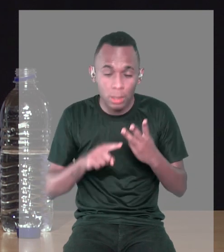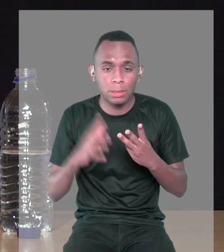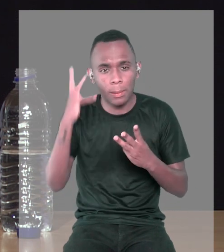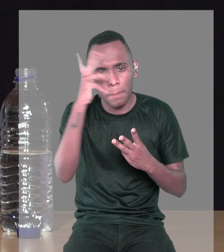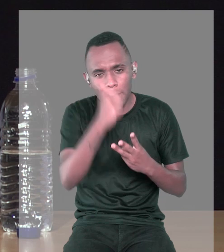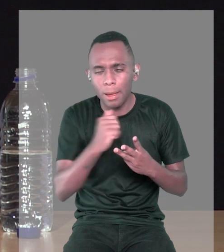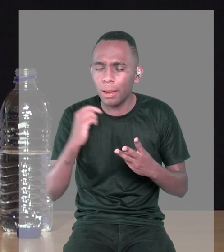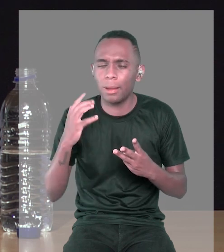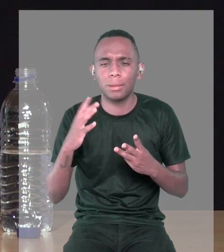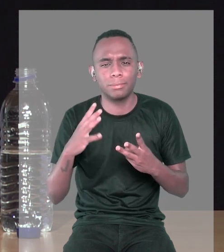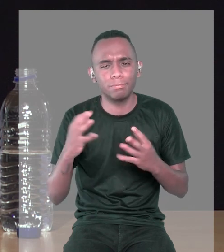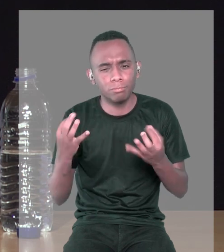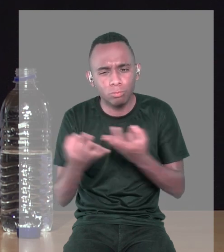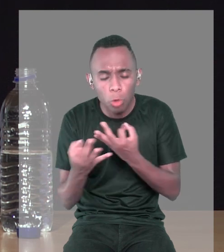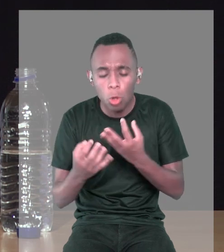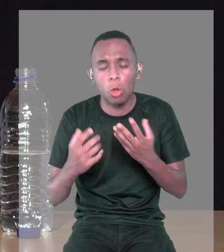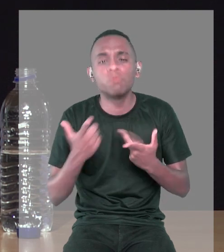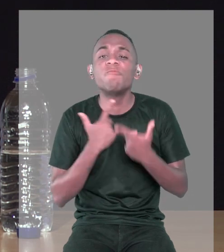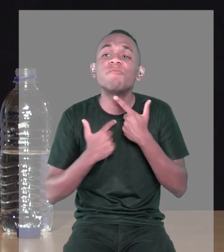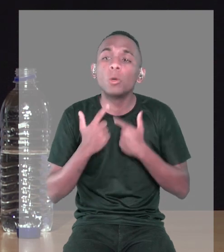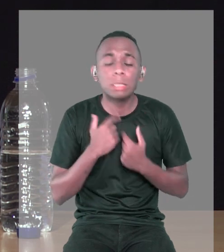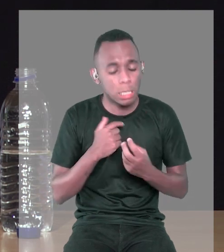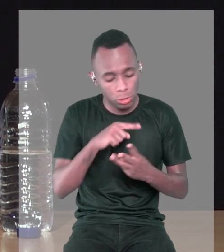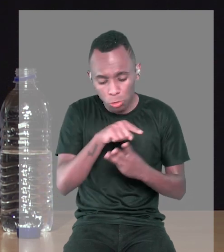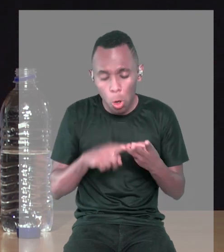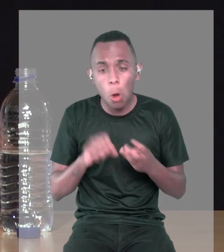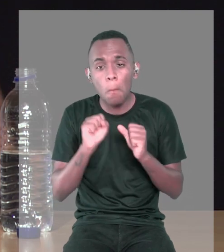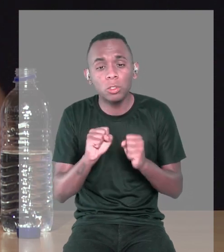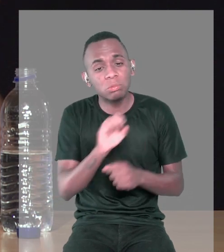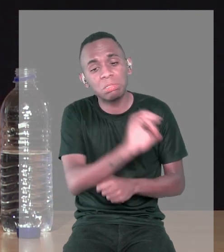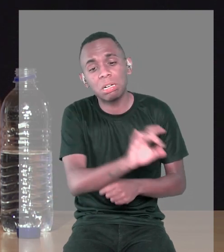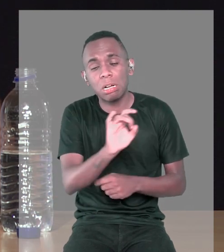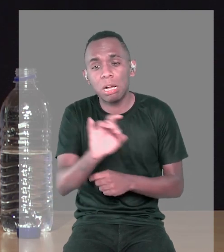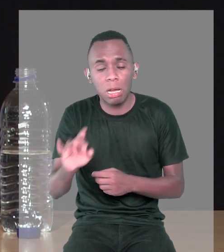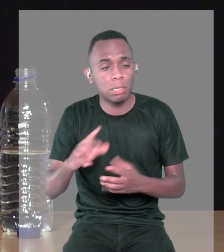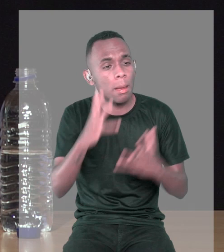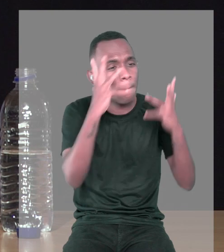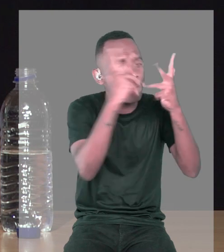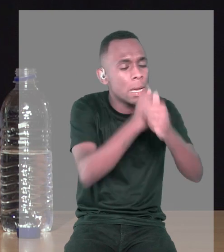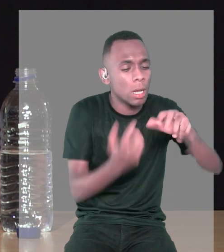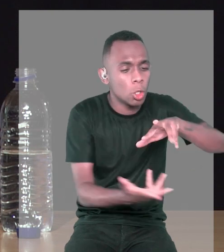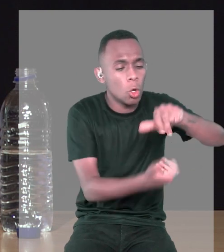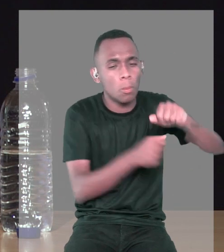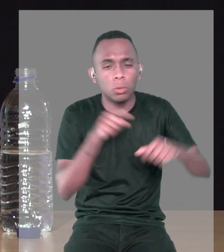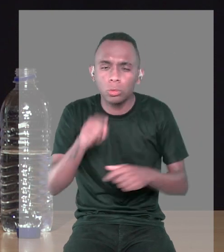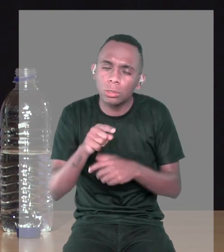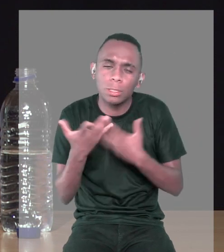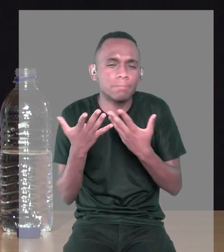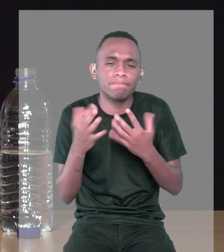3 adjetivos poderiam bem ser atrelados cada um a um espaço: bela no